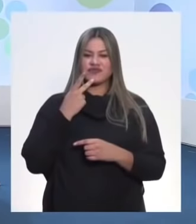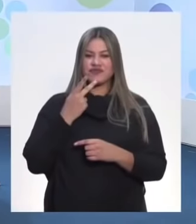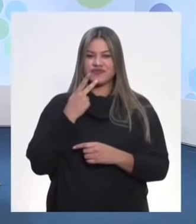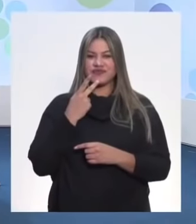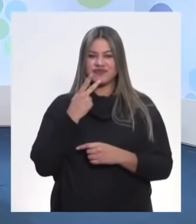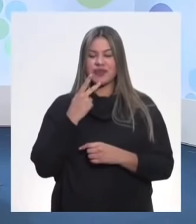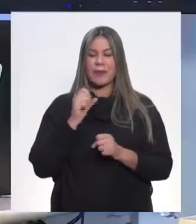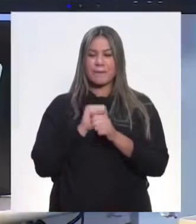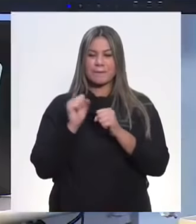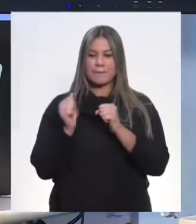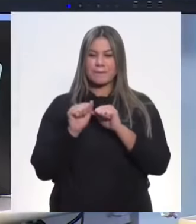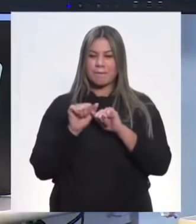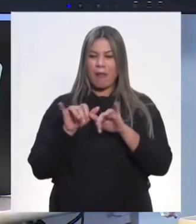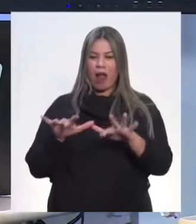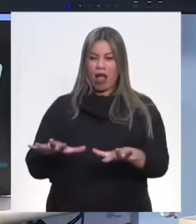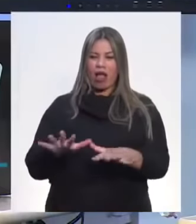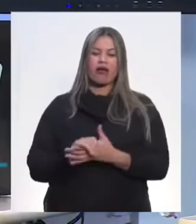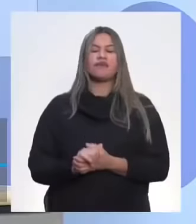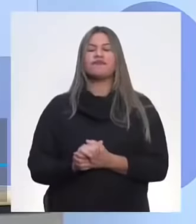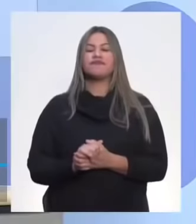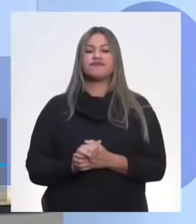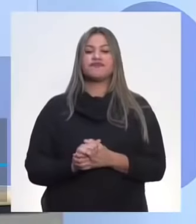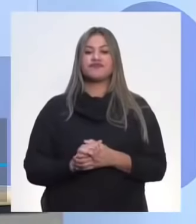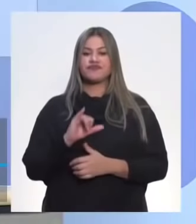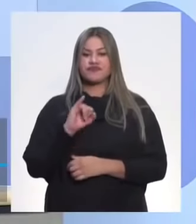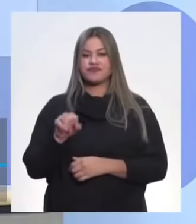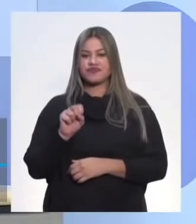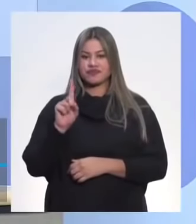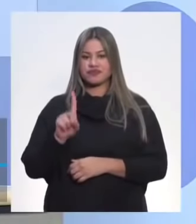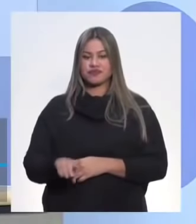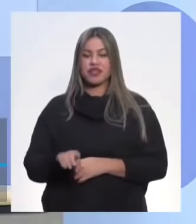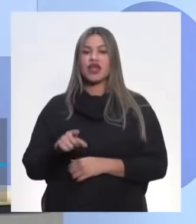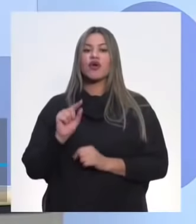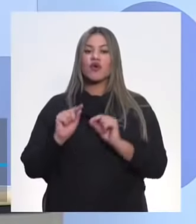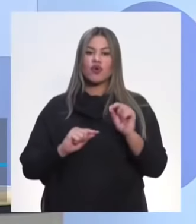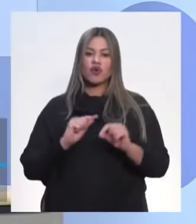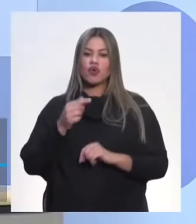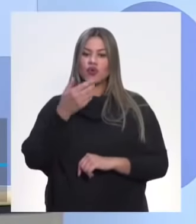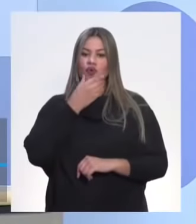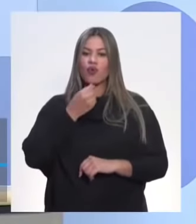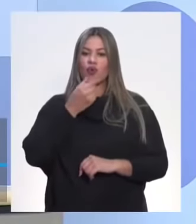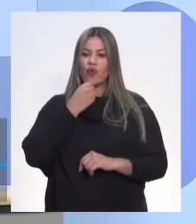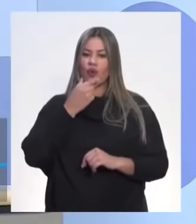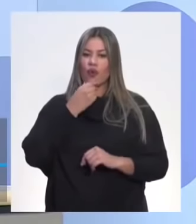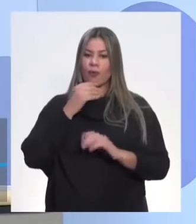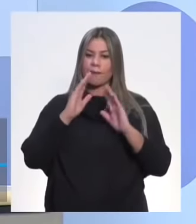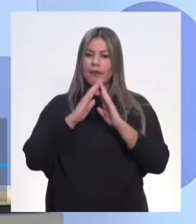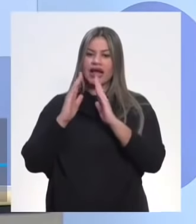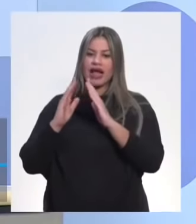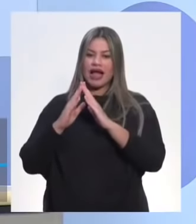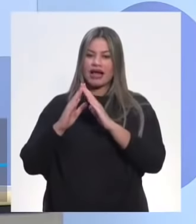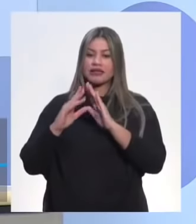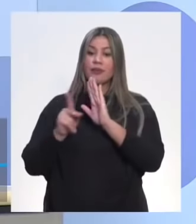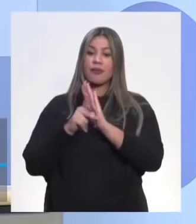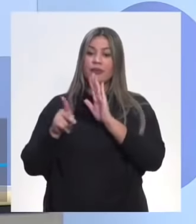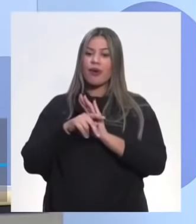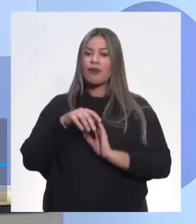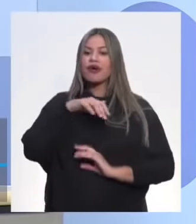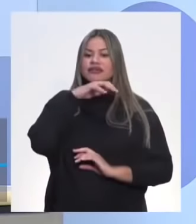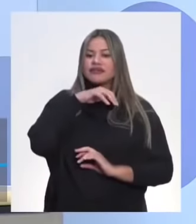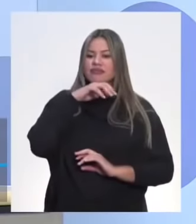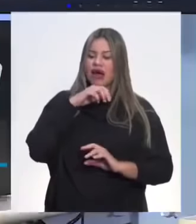E a 2? A 2. O José Henrique colocou, porque o homem está destruindo as casas dos animais. Olha que